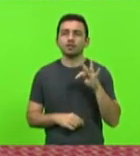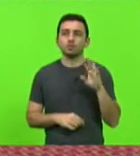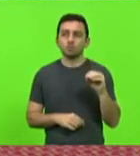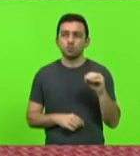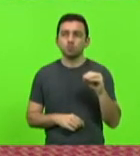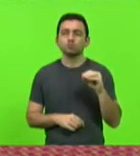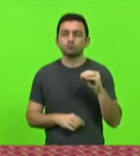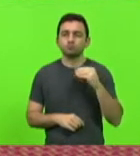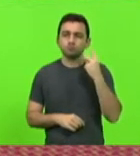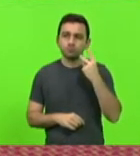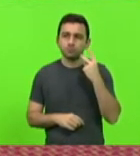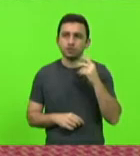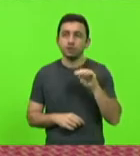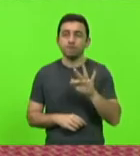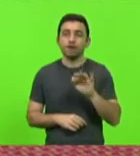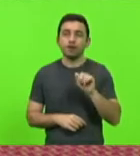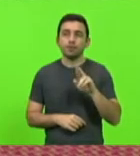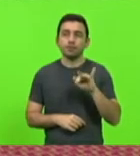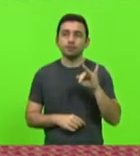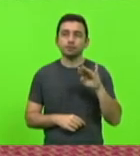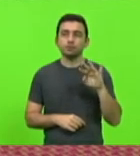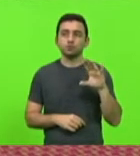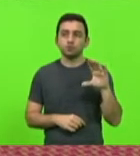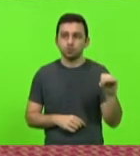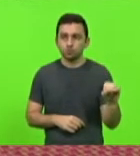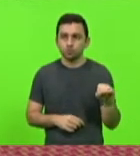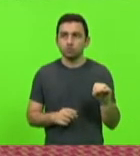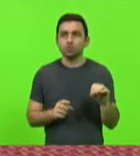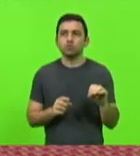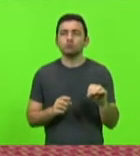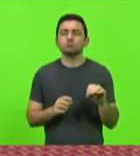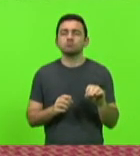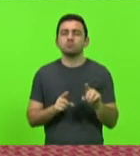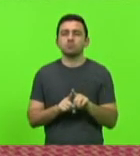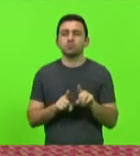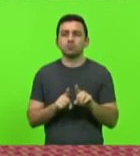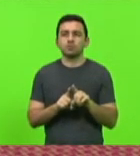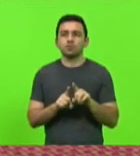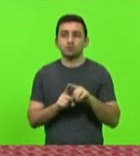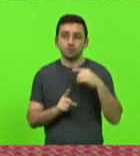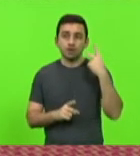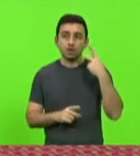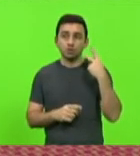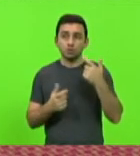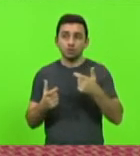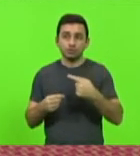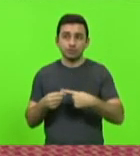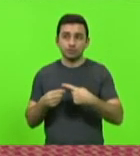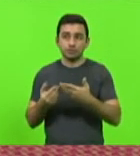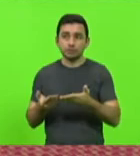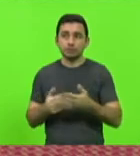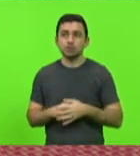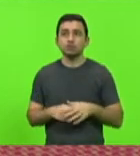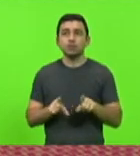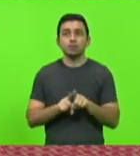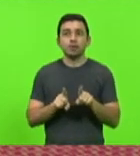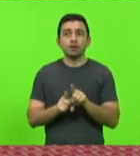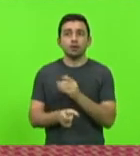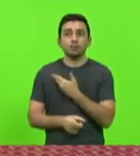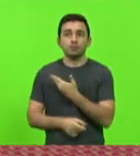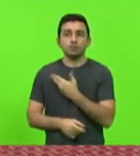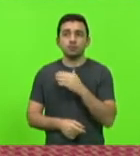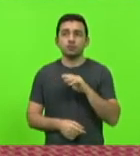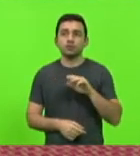vereador, Fabrício Rodrigues de Brida, vereador de Urubici, e o nosso amigo